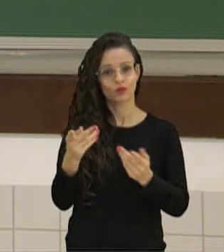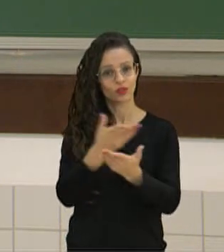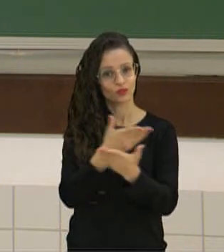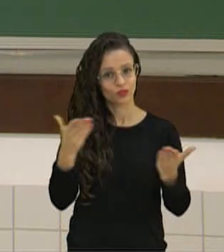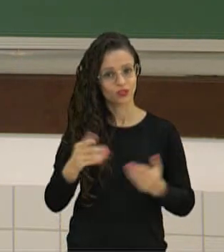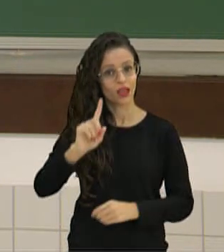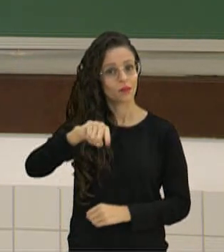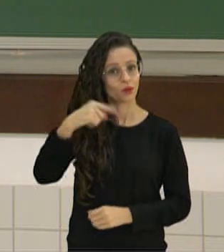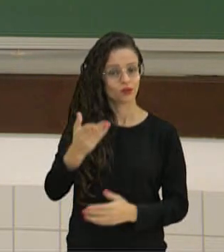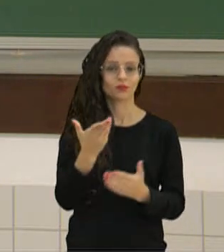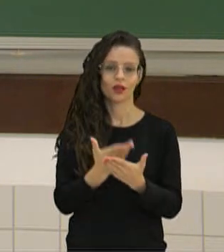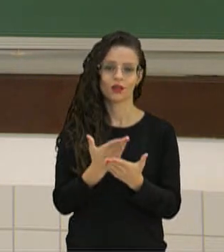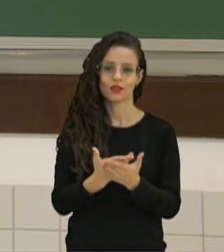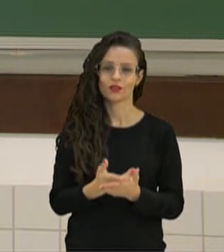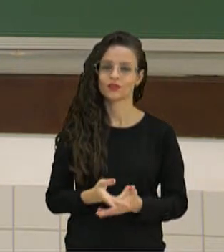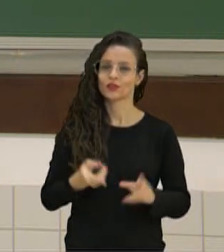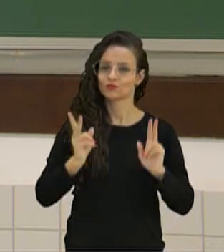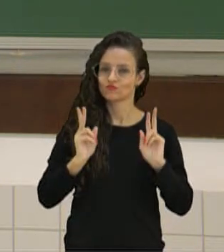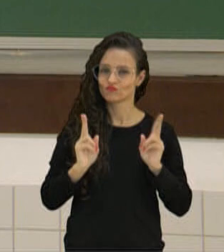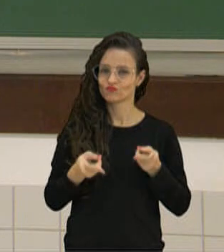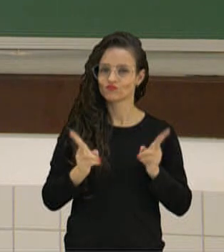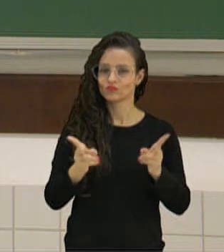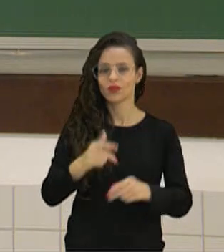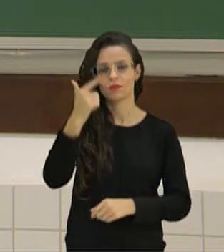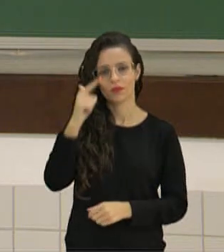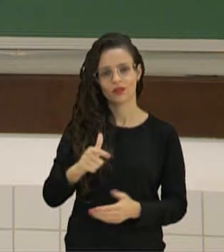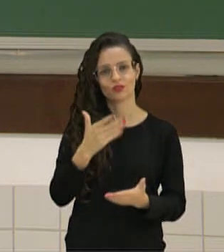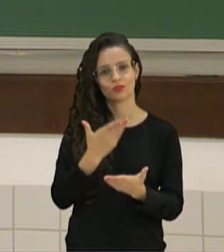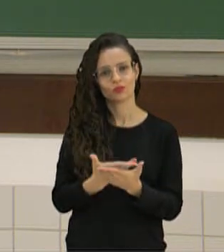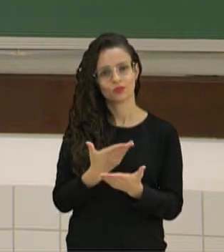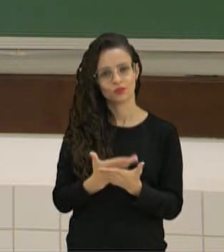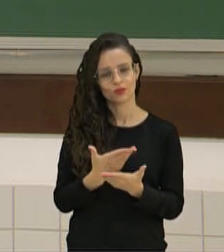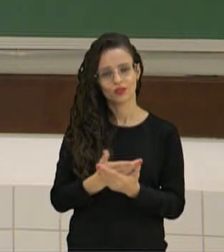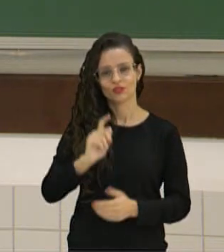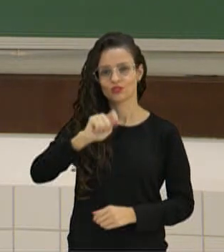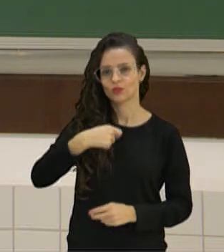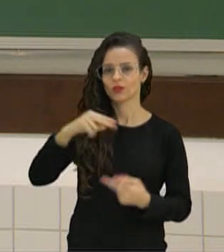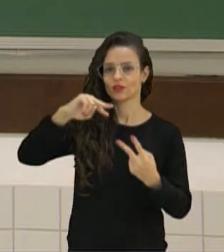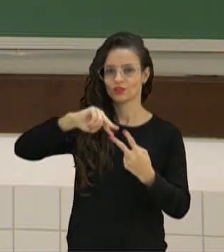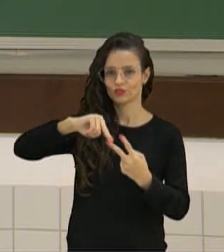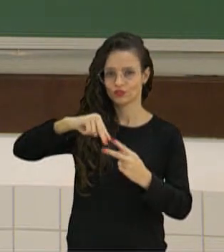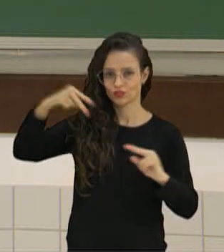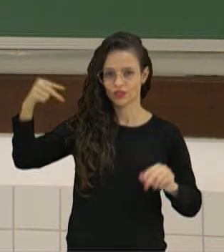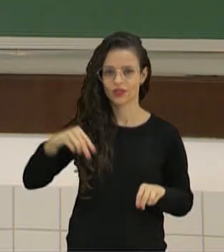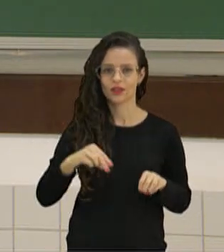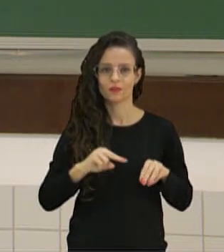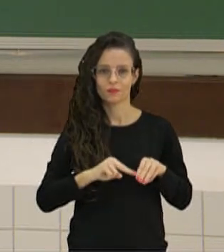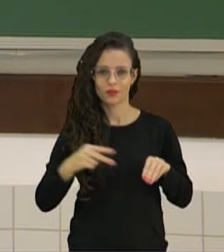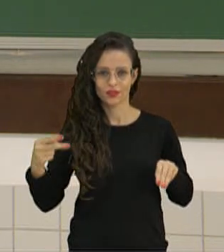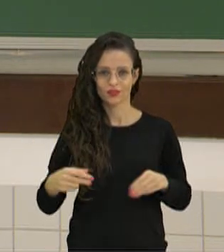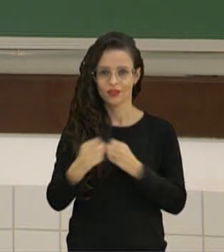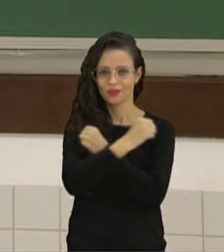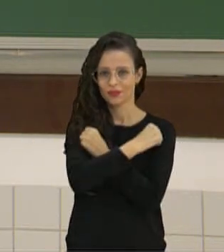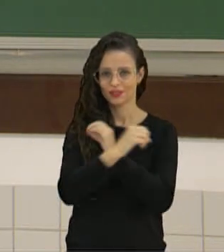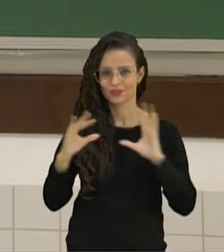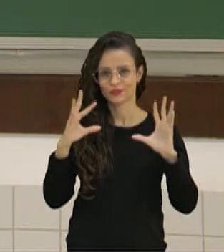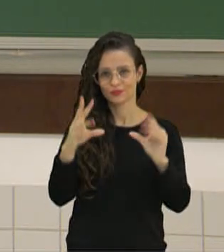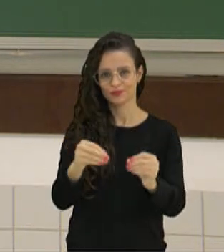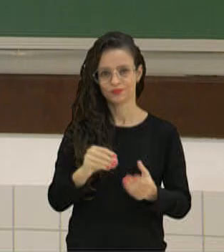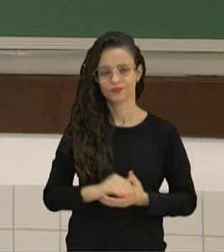para que na próxima aula a gente esteja aqui para mais uma aula sobre genética mendeliana. Um abraço.